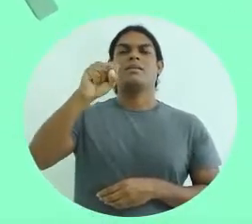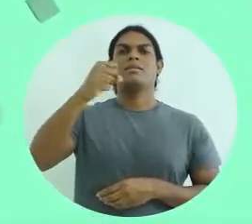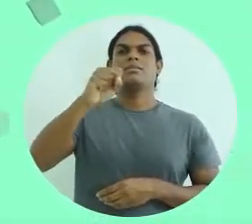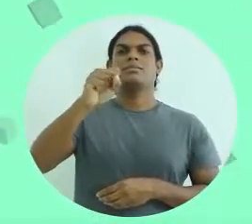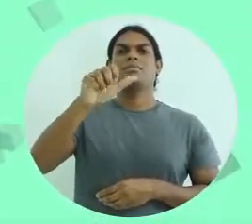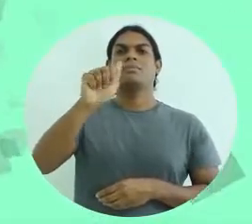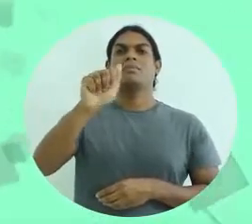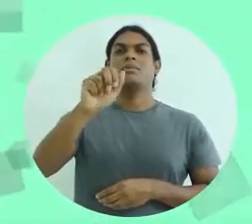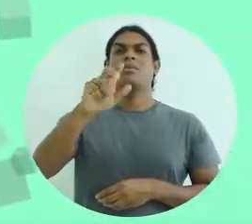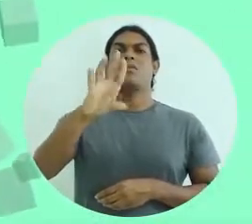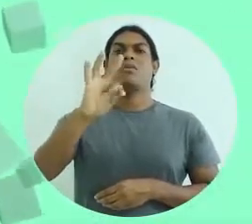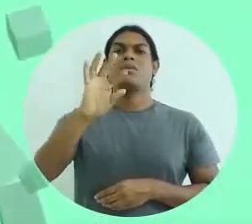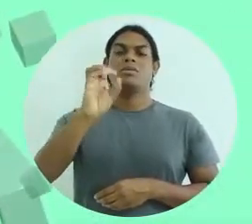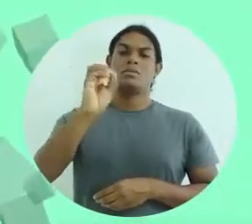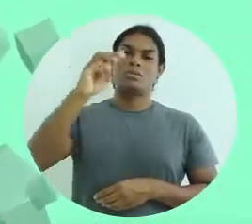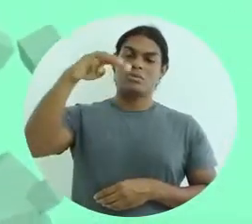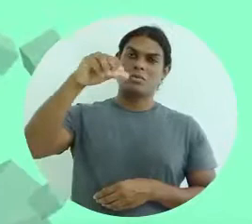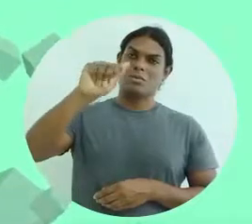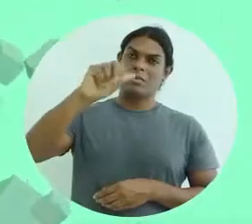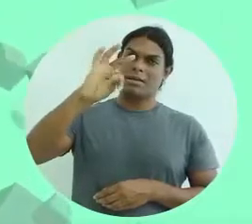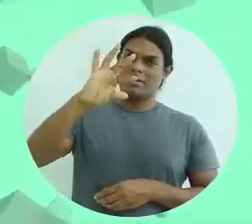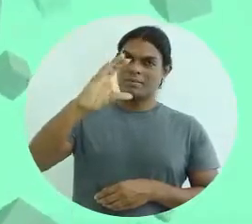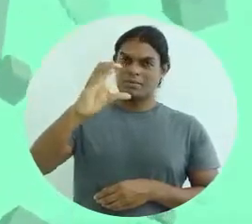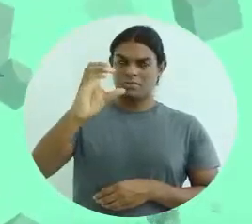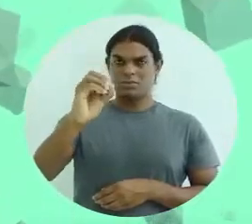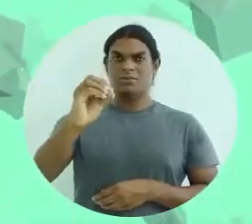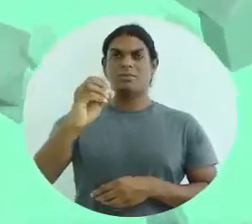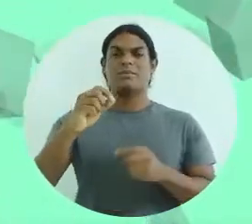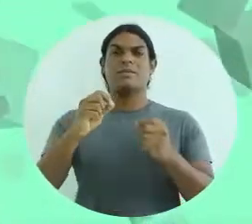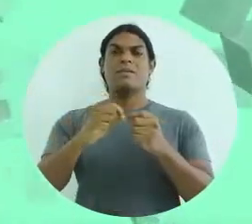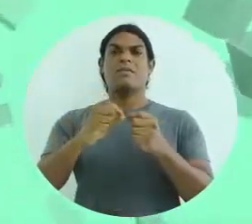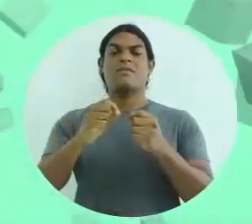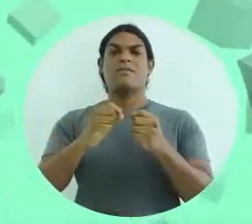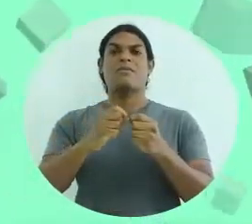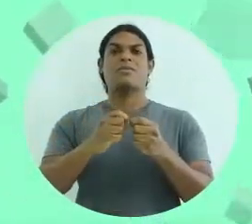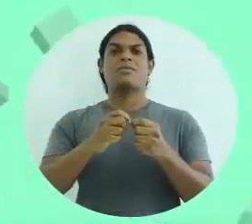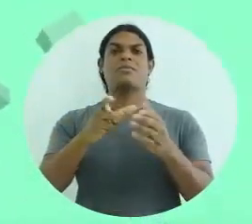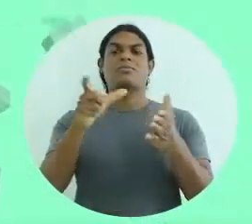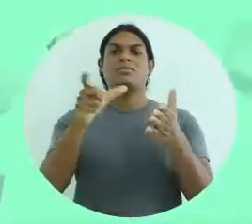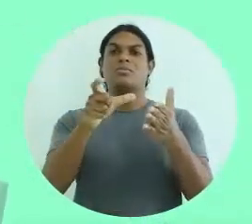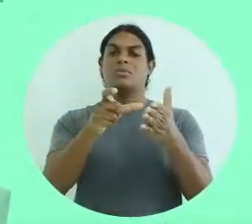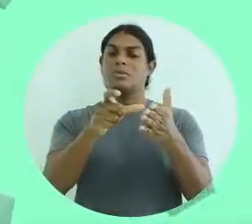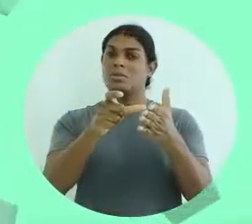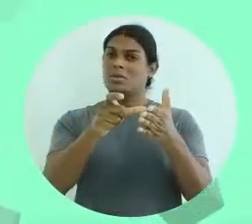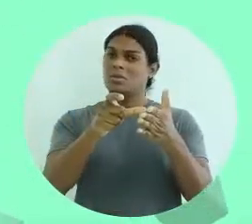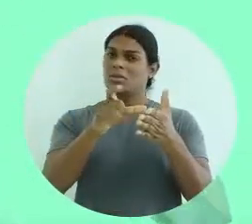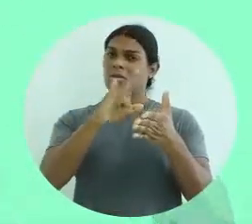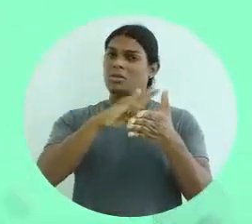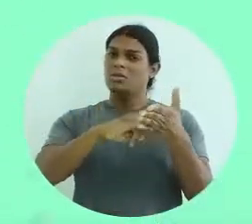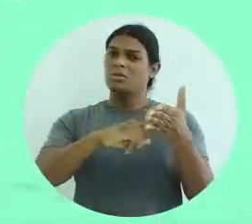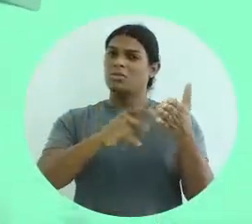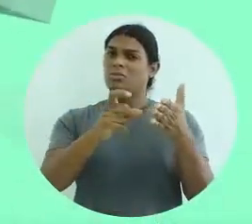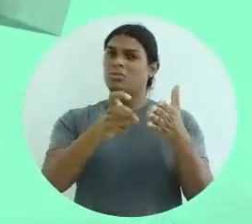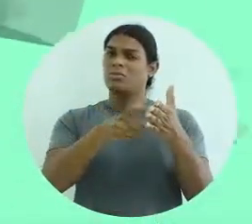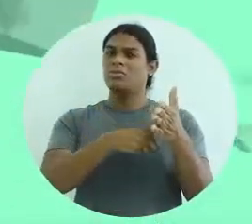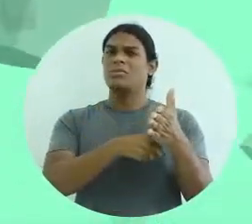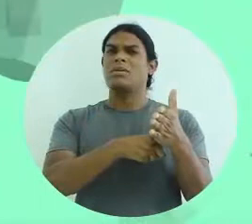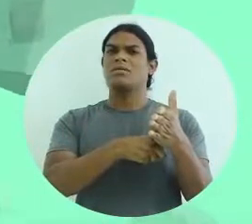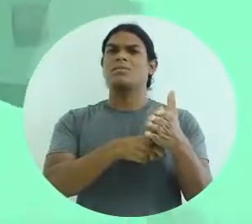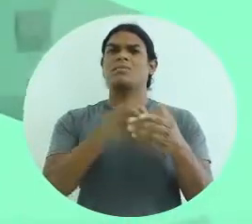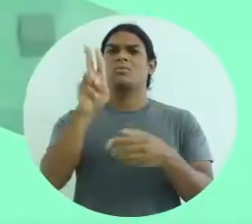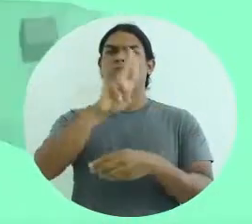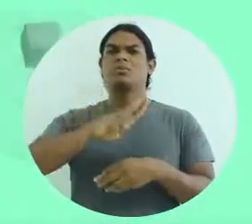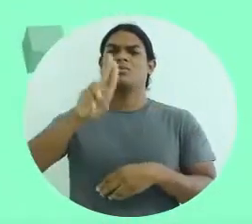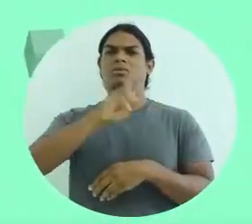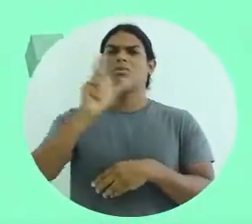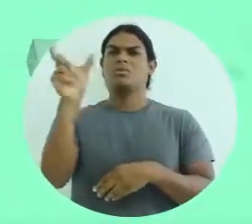é feito através de abertura de linha de crédito em instituições financeiras no exterior, via operação de carta de crédito. Não sei se